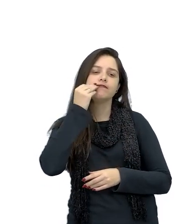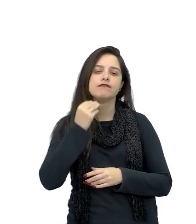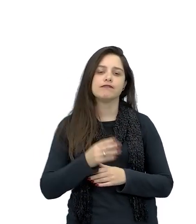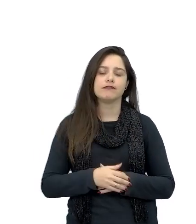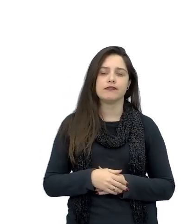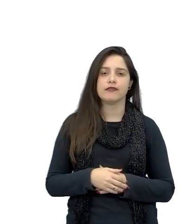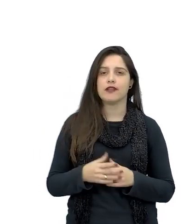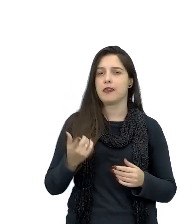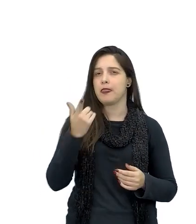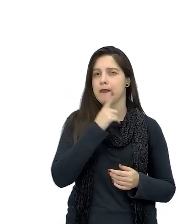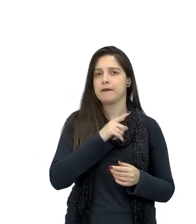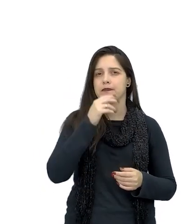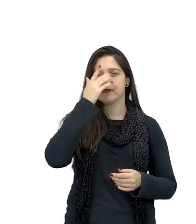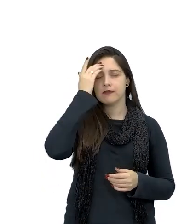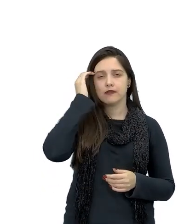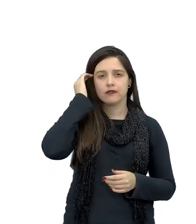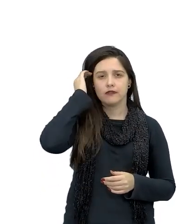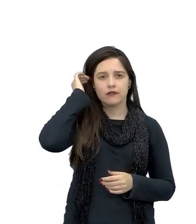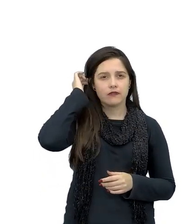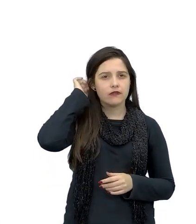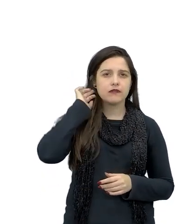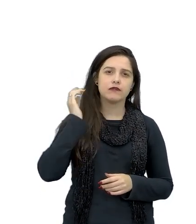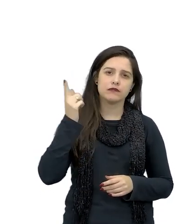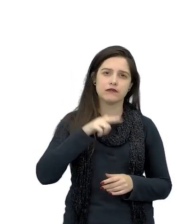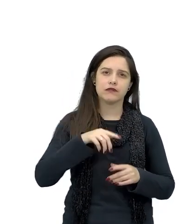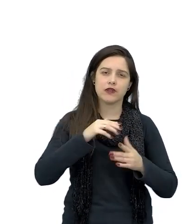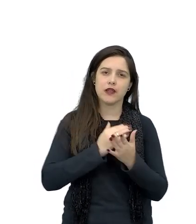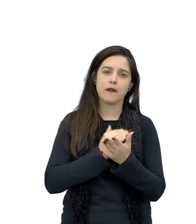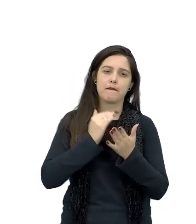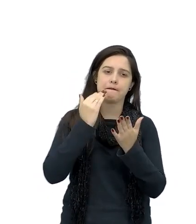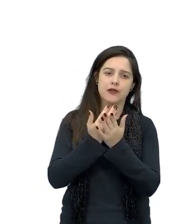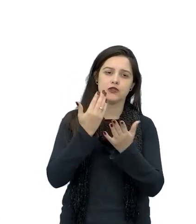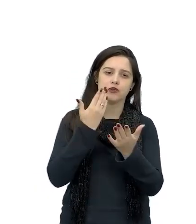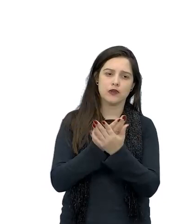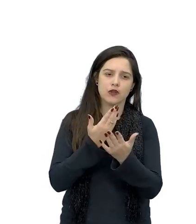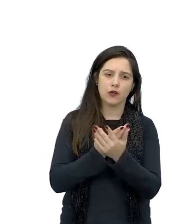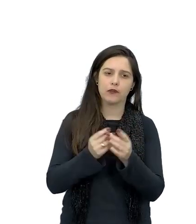Vamos seguir, né, com a nossa análise, conhecendo mais uma aula.